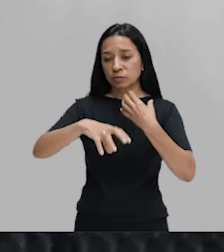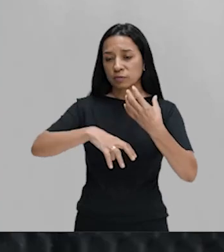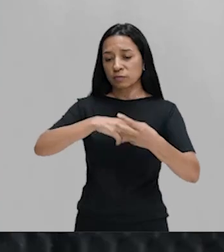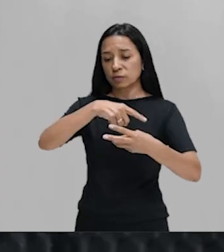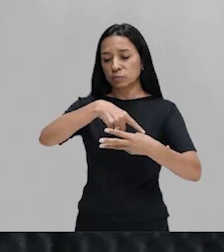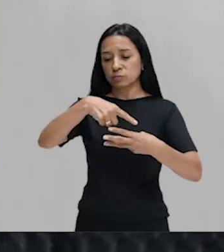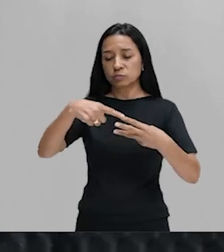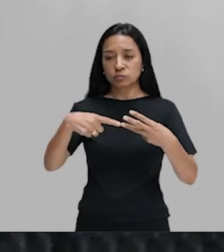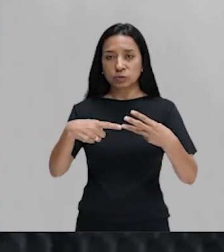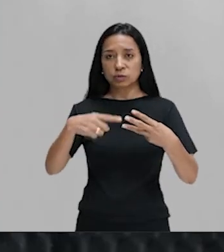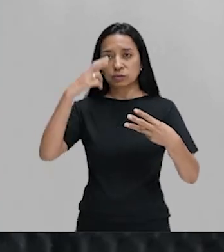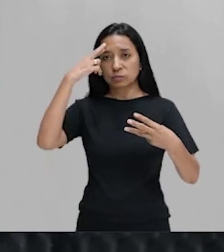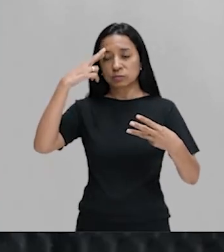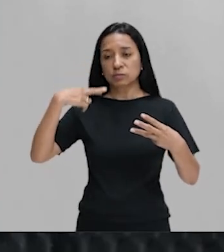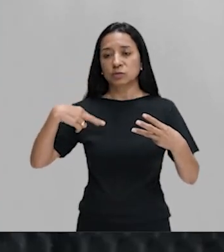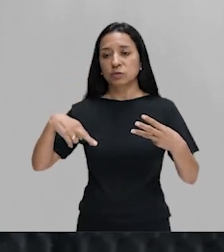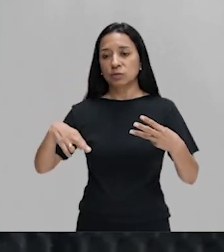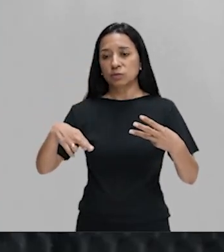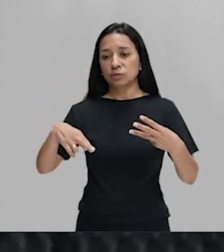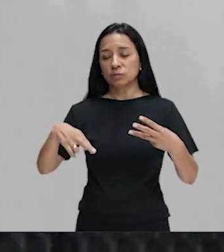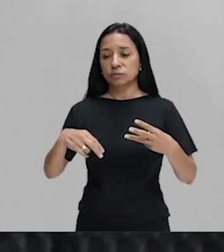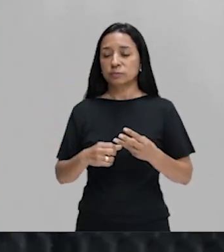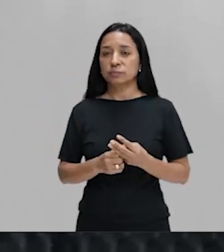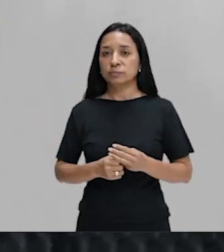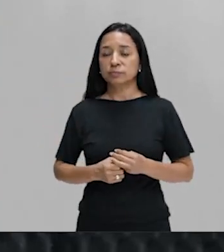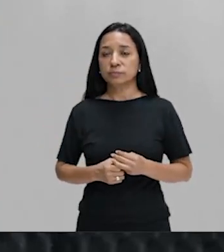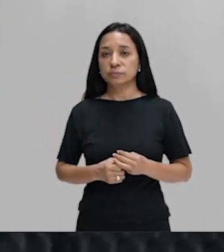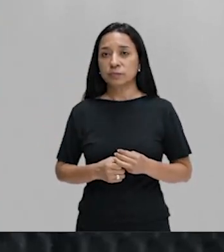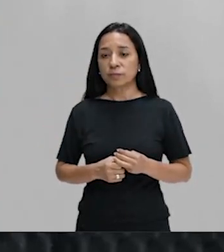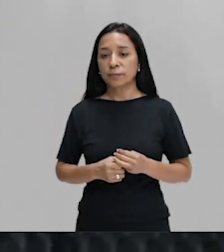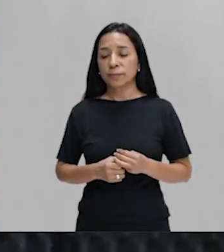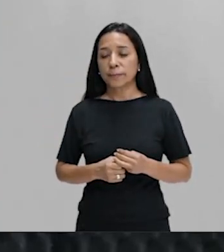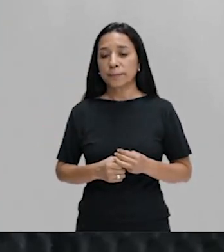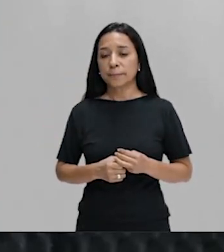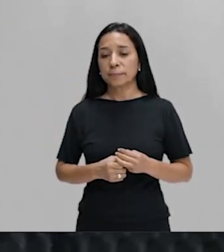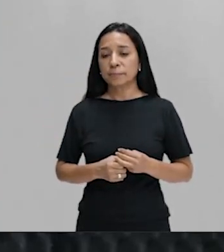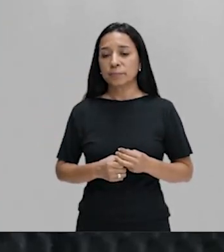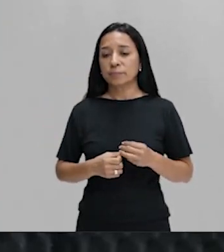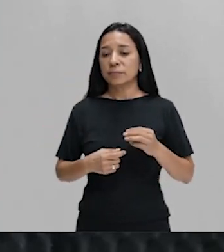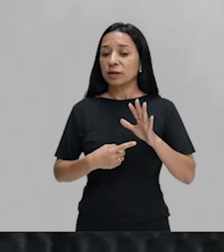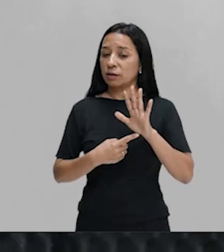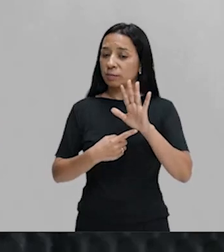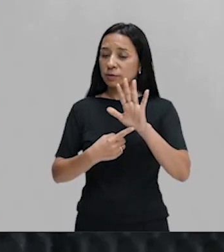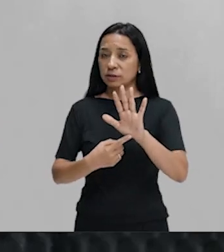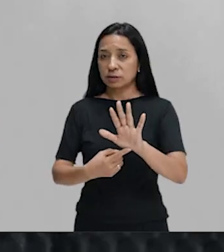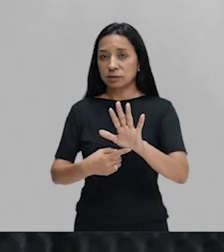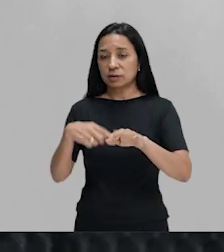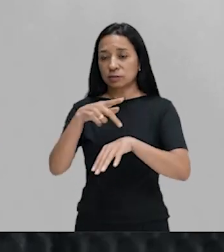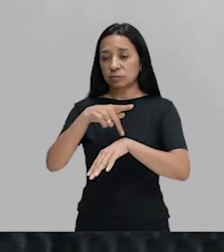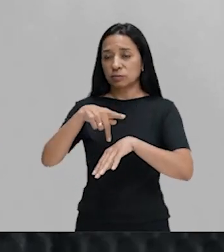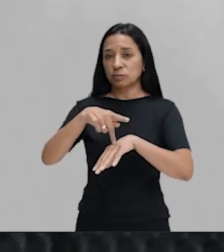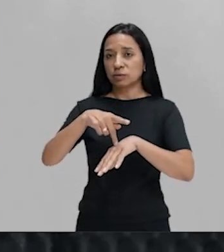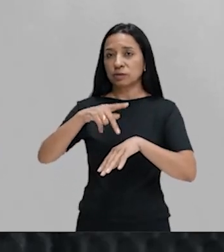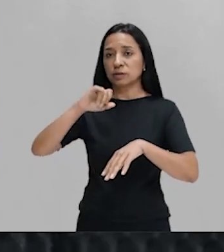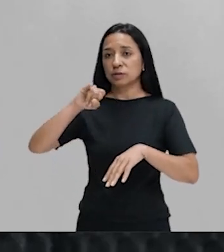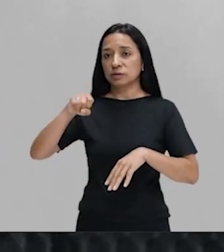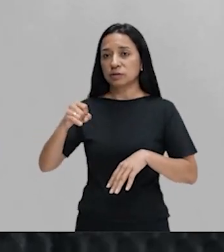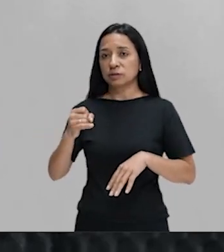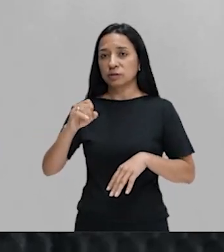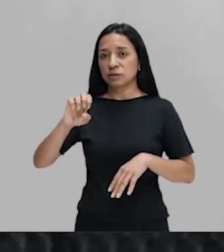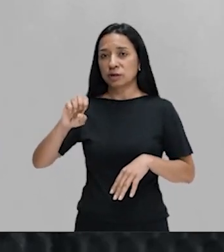religiões, que simbolicamente estão representados, inclusive, em Jerusalém. Tá?